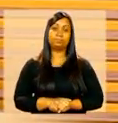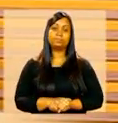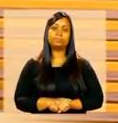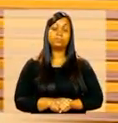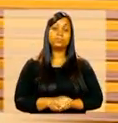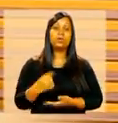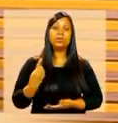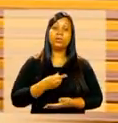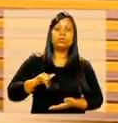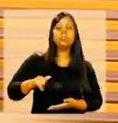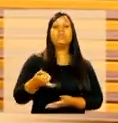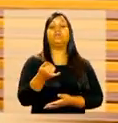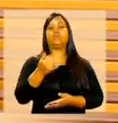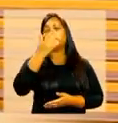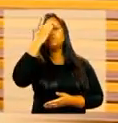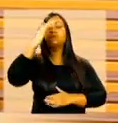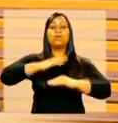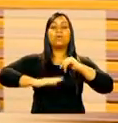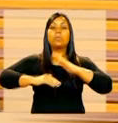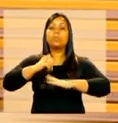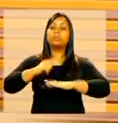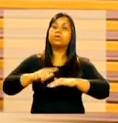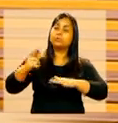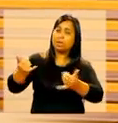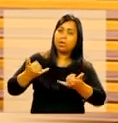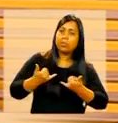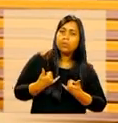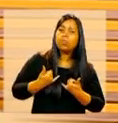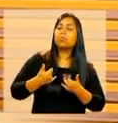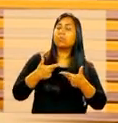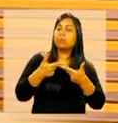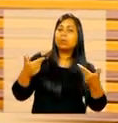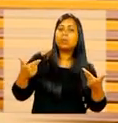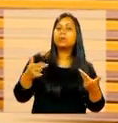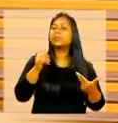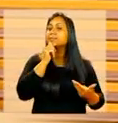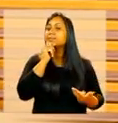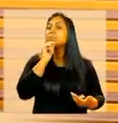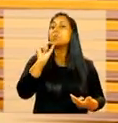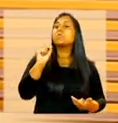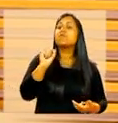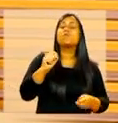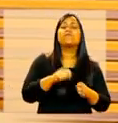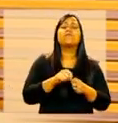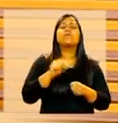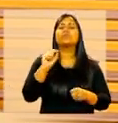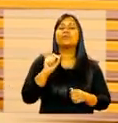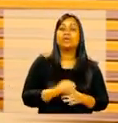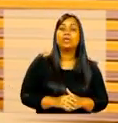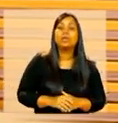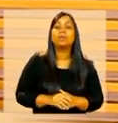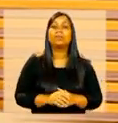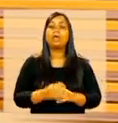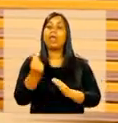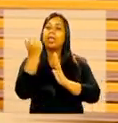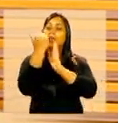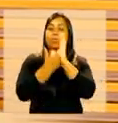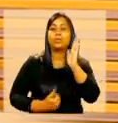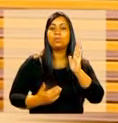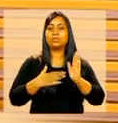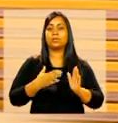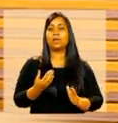está aproveitando a profissional aqui, dá algumas barbadas aí pra gente. Como é que eu faço para economizar na minha